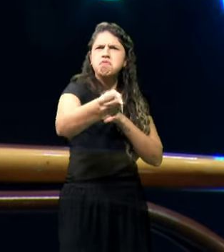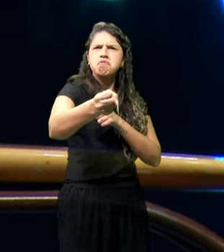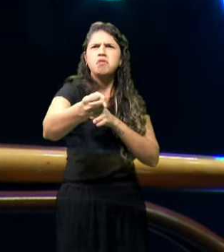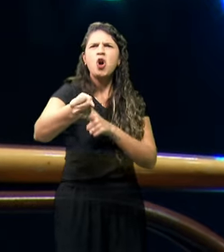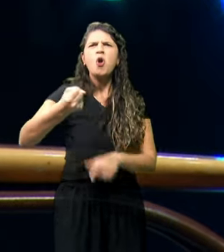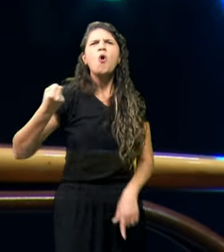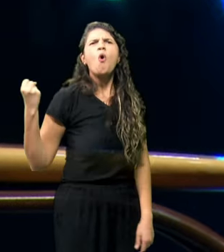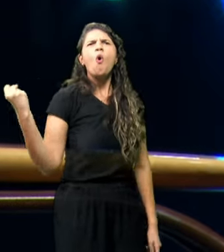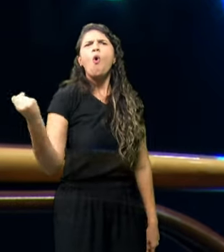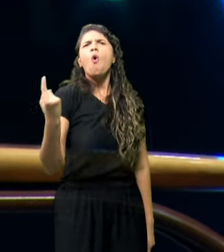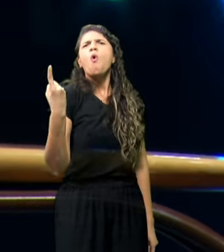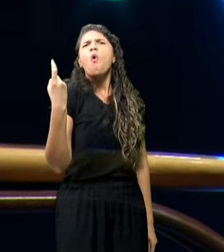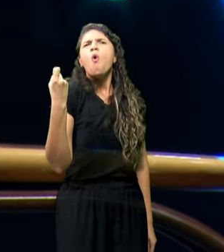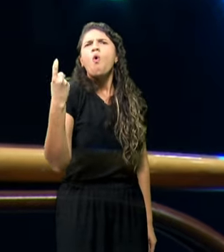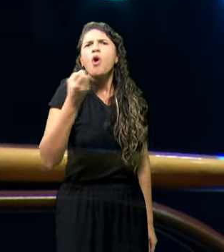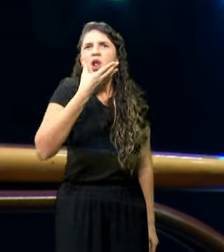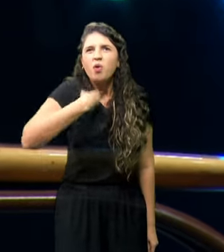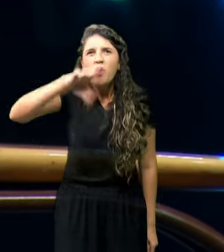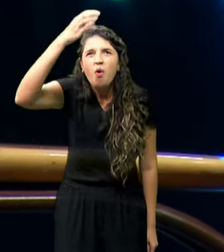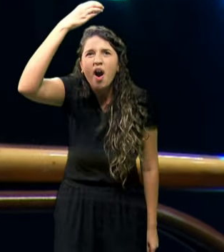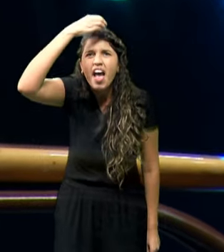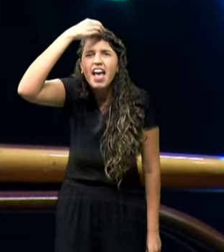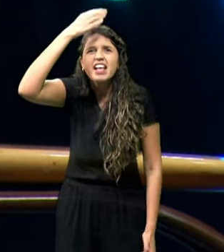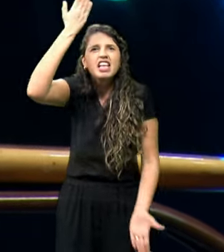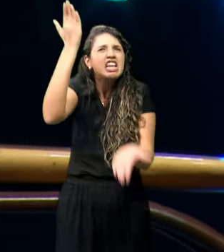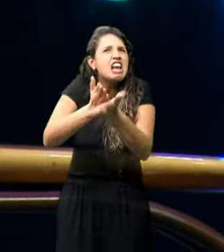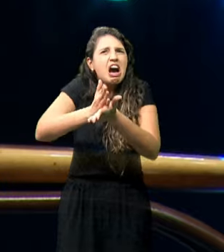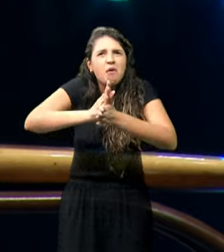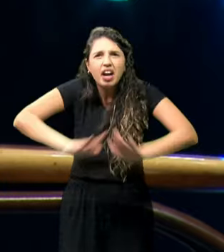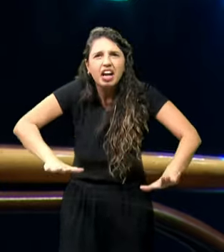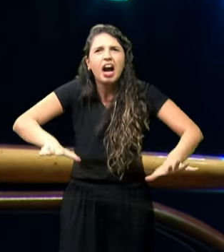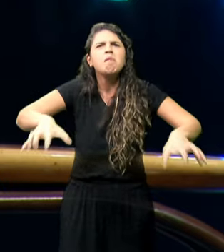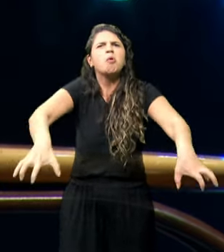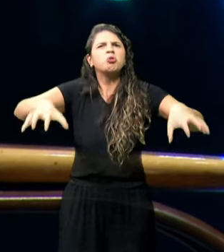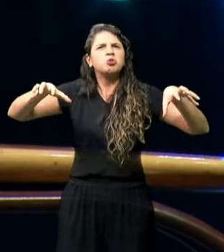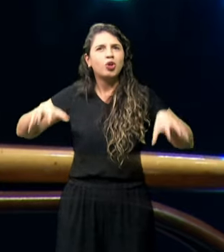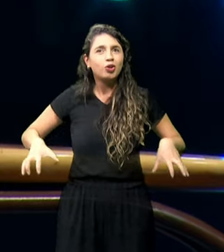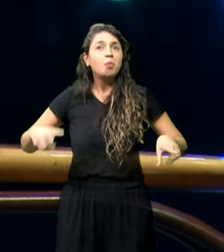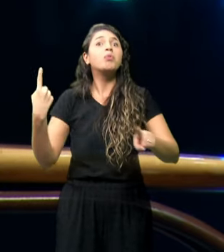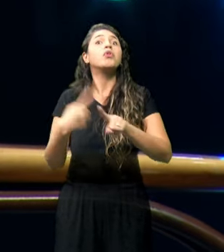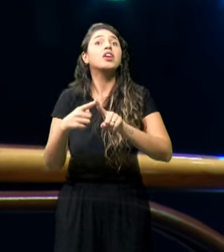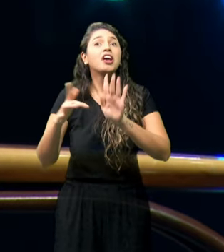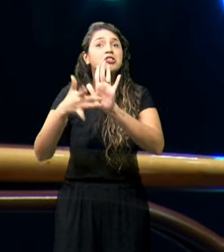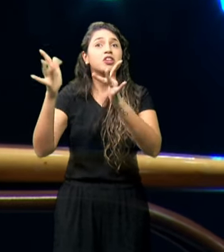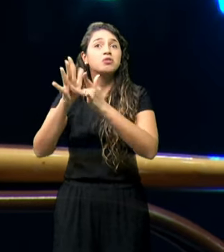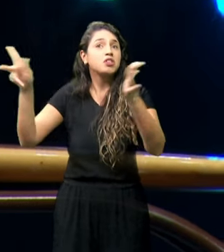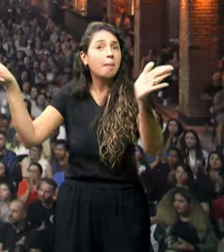não terá fim. Jesus vem do trono de Davi.